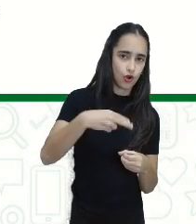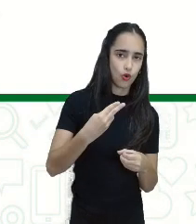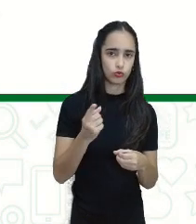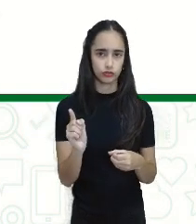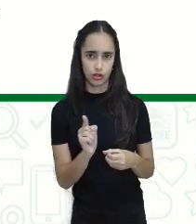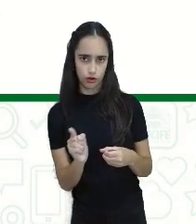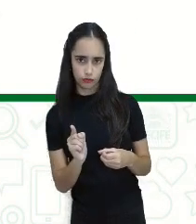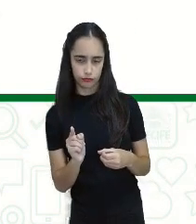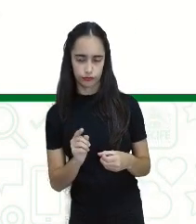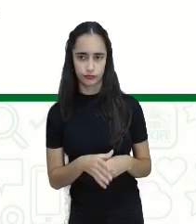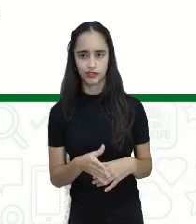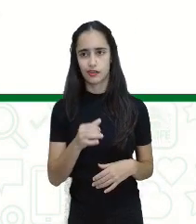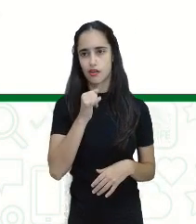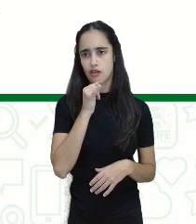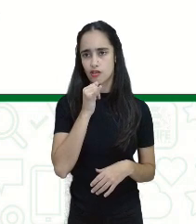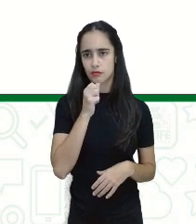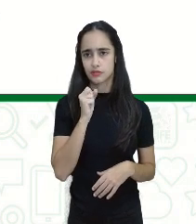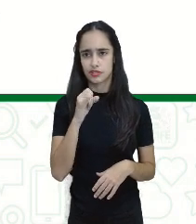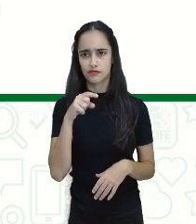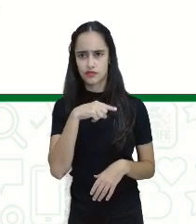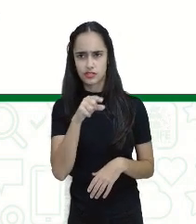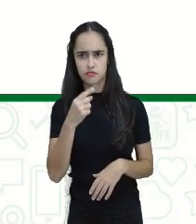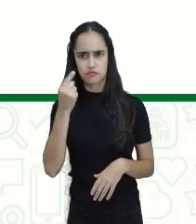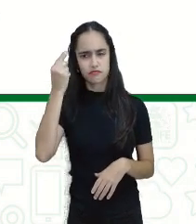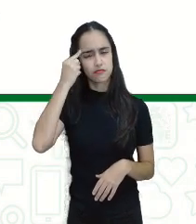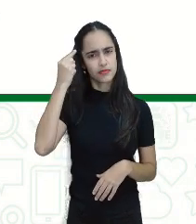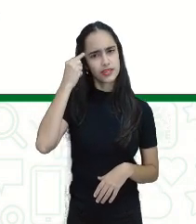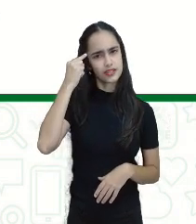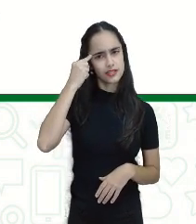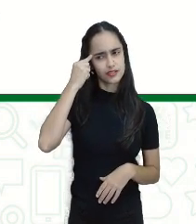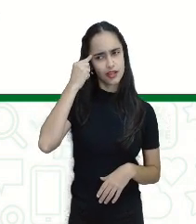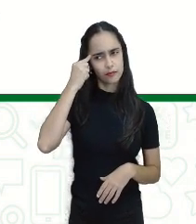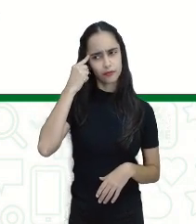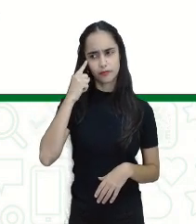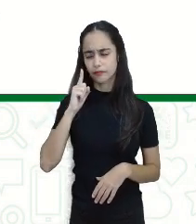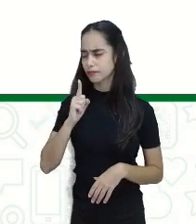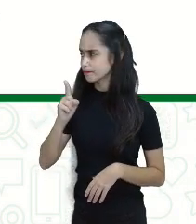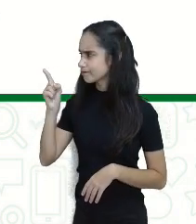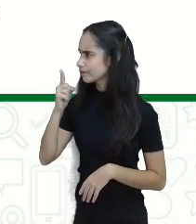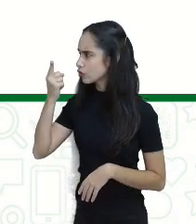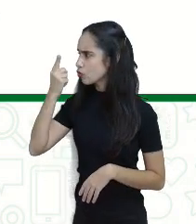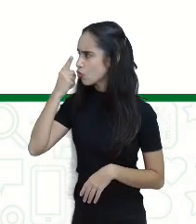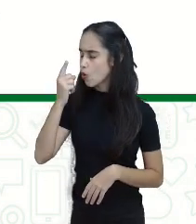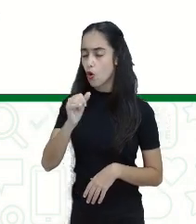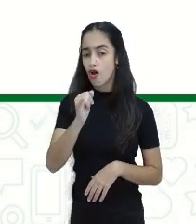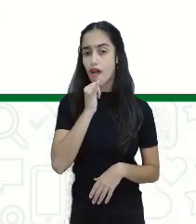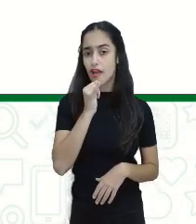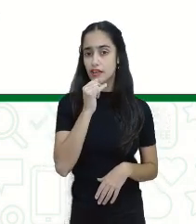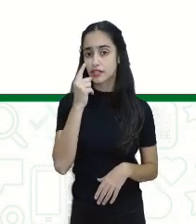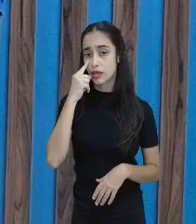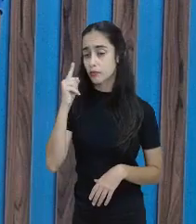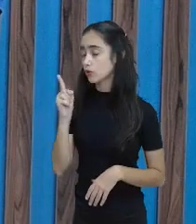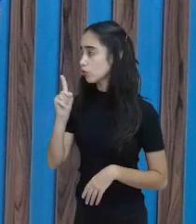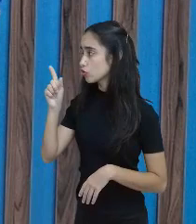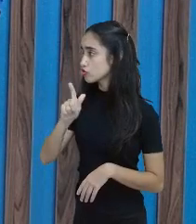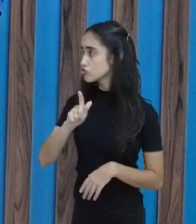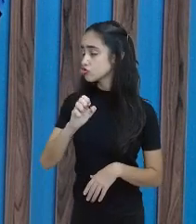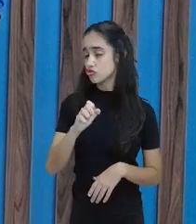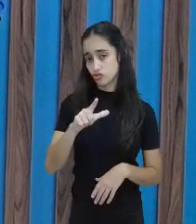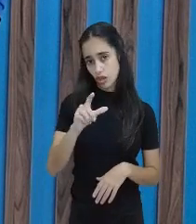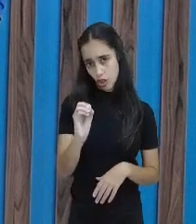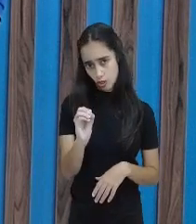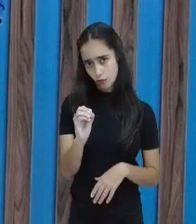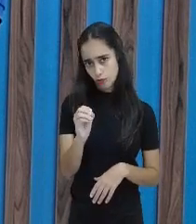você pensar, por exemplo, no gelo que está aqui, ó, na minha mesa. Eu trouxe aqui para a gente ver